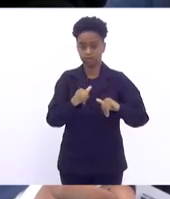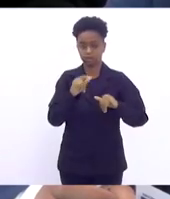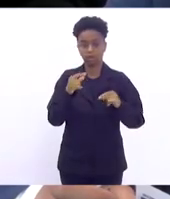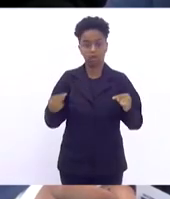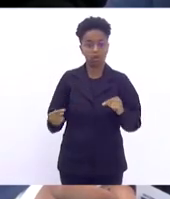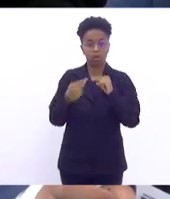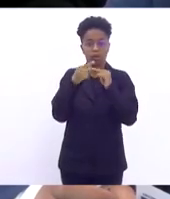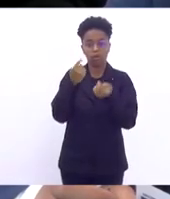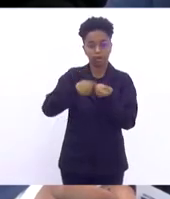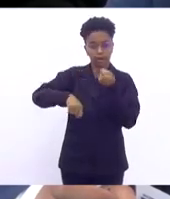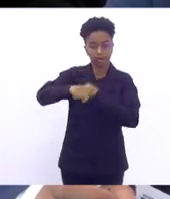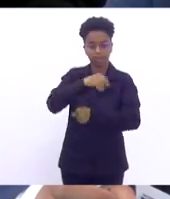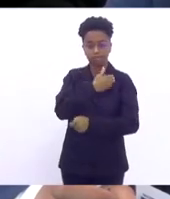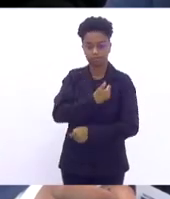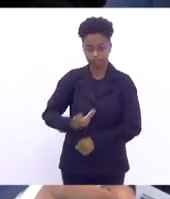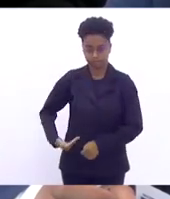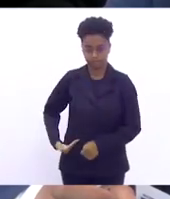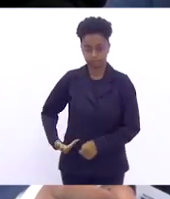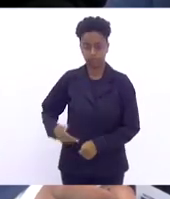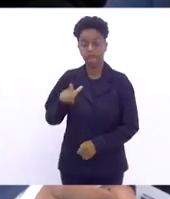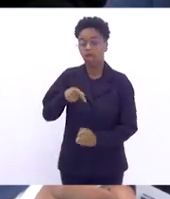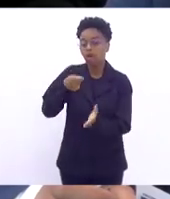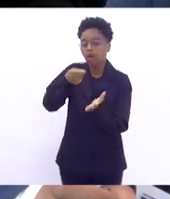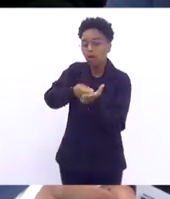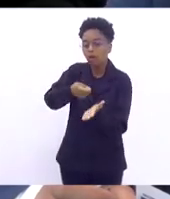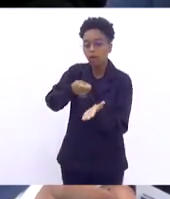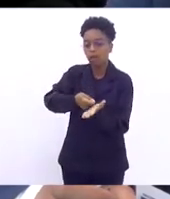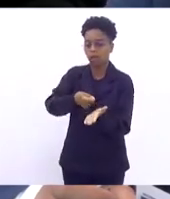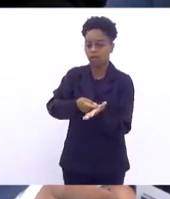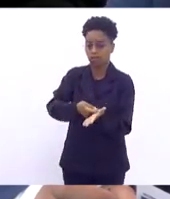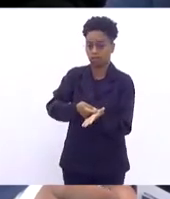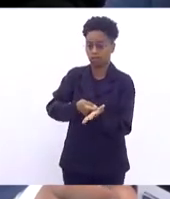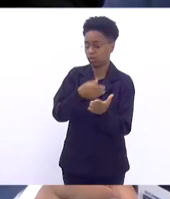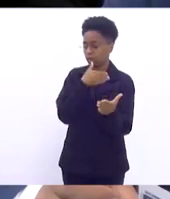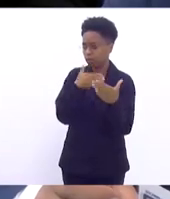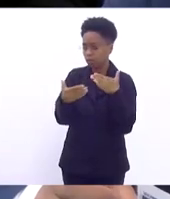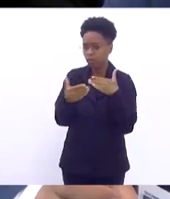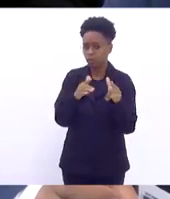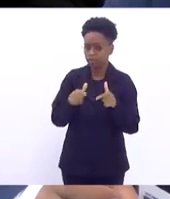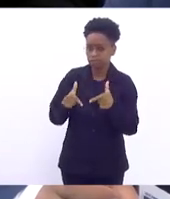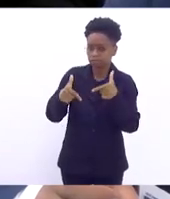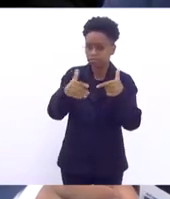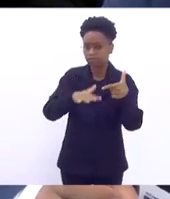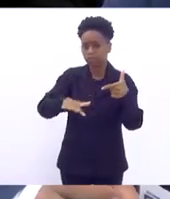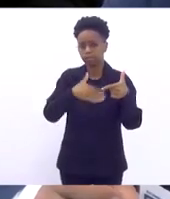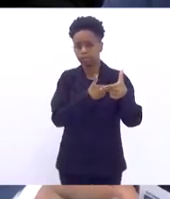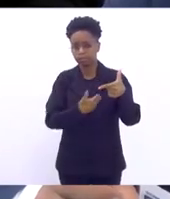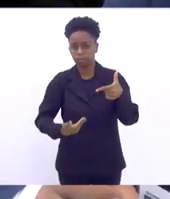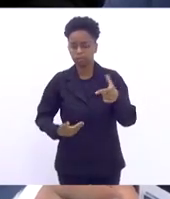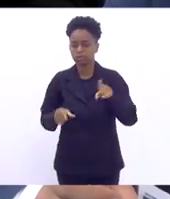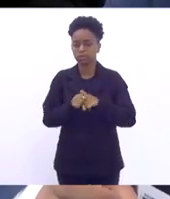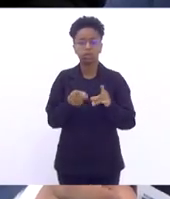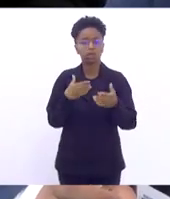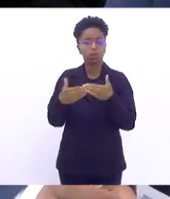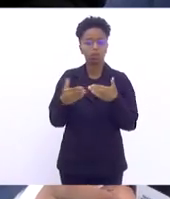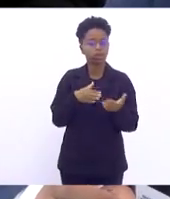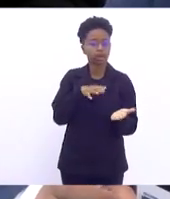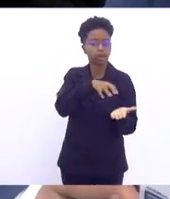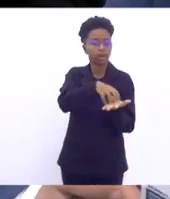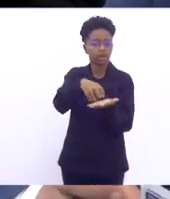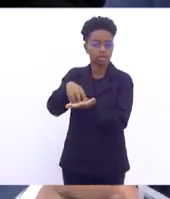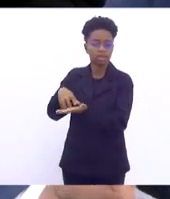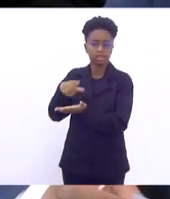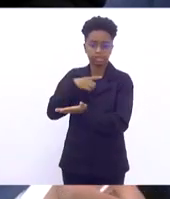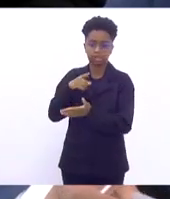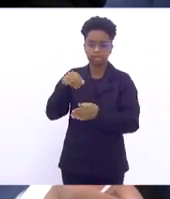administração pública é uma obrigatoriedade de qualquer agente público e de qualquer órgão tá lá dentro